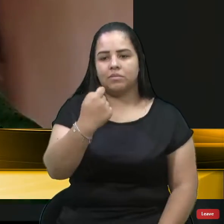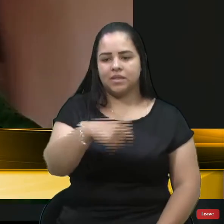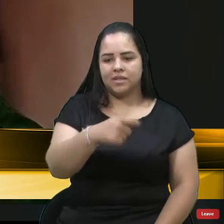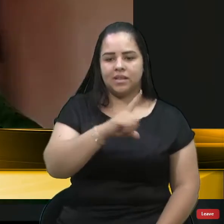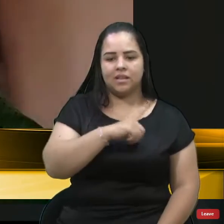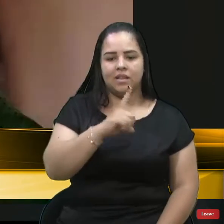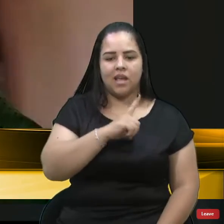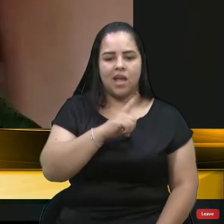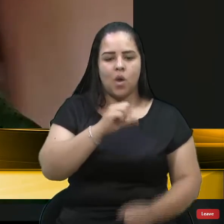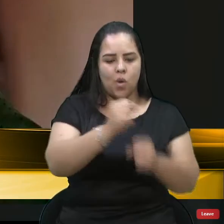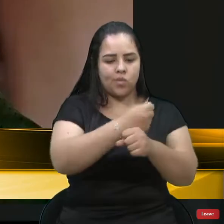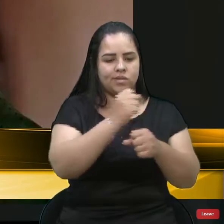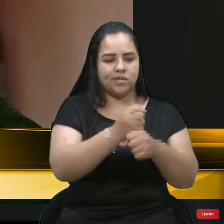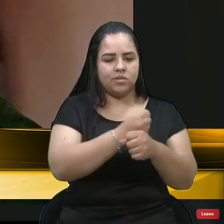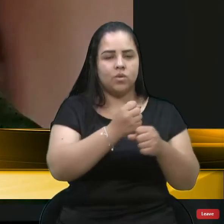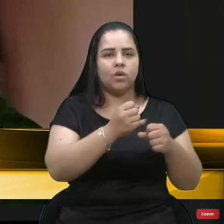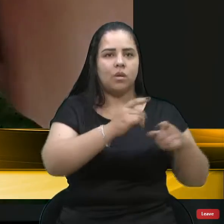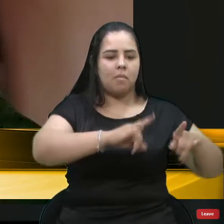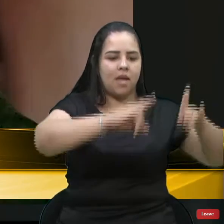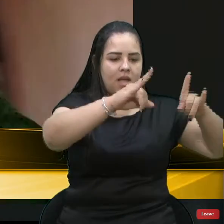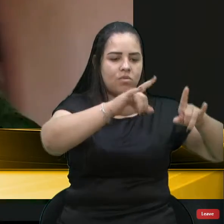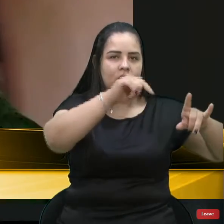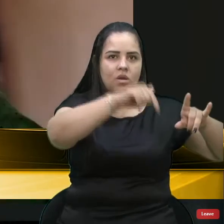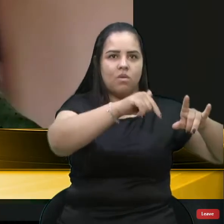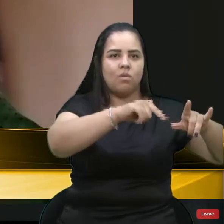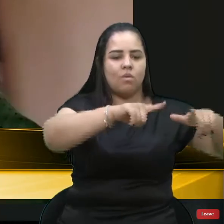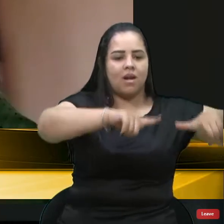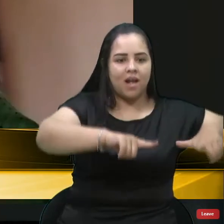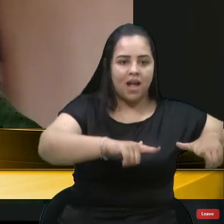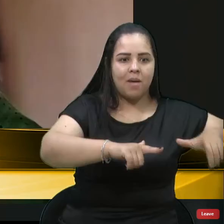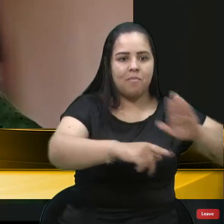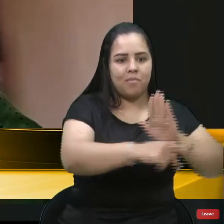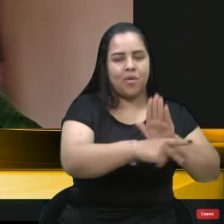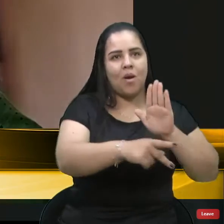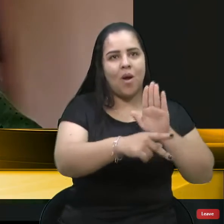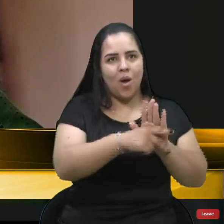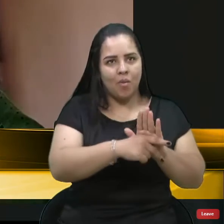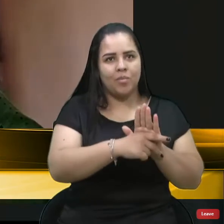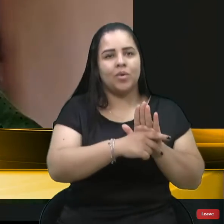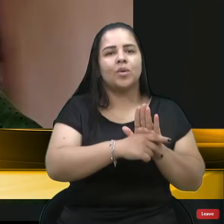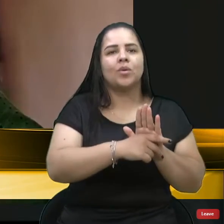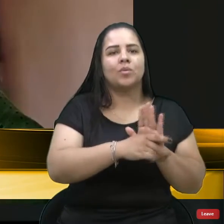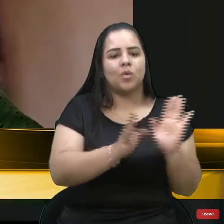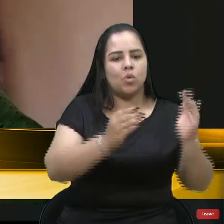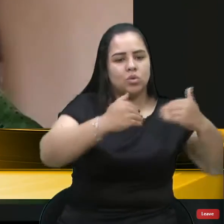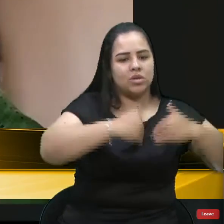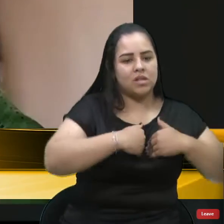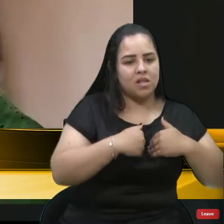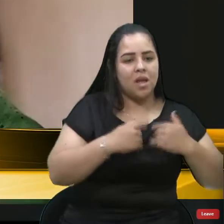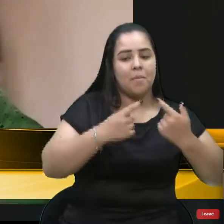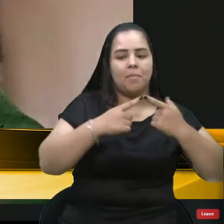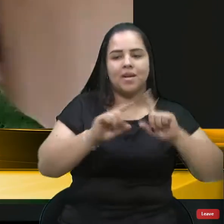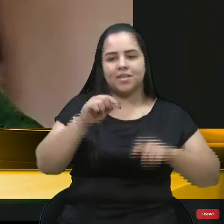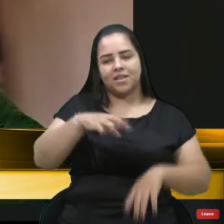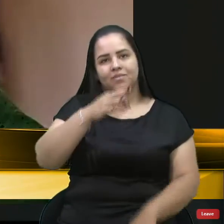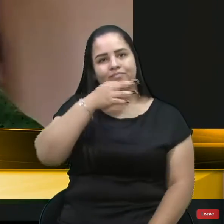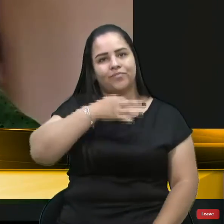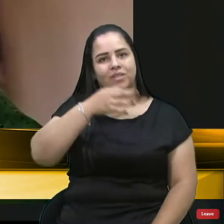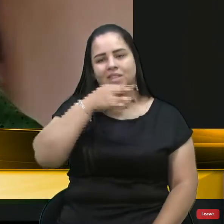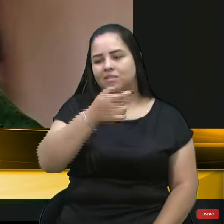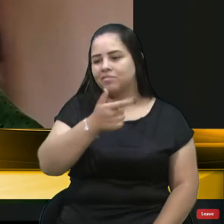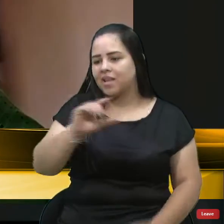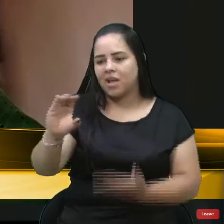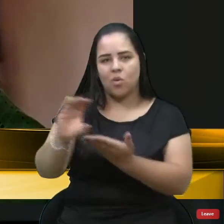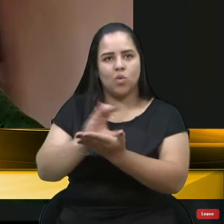autista seria maravilhoso, mas exige um recurso que, neste momento, Caxias do Sul está com uma série de limitações, a gente vê